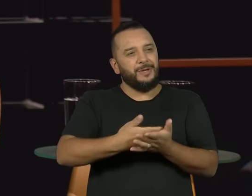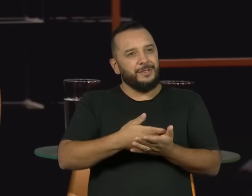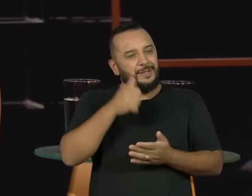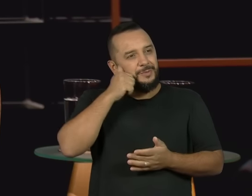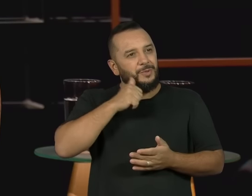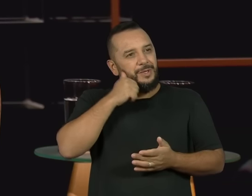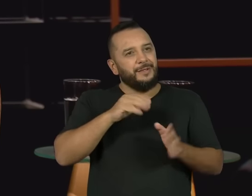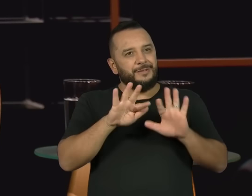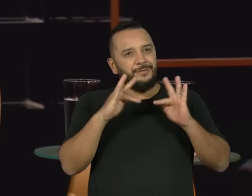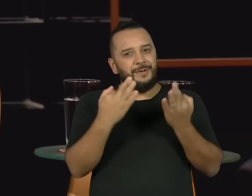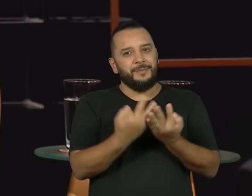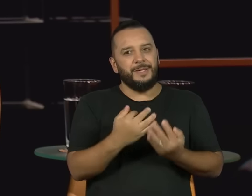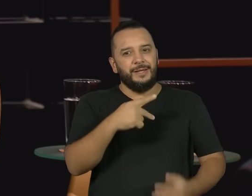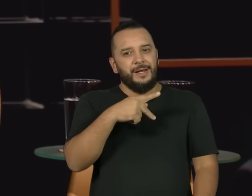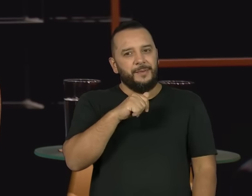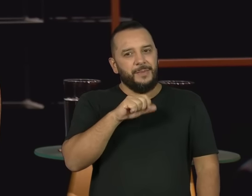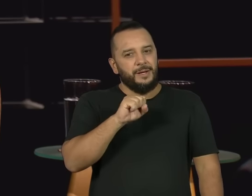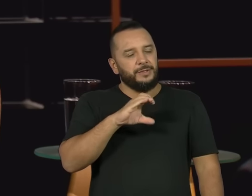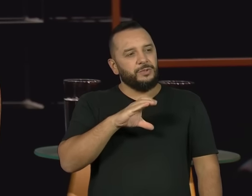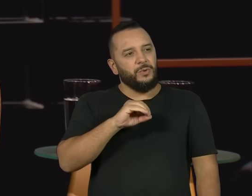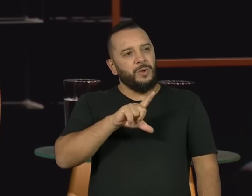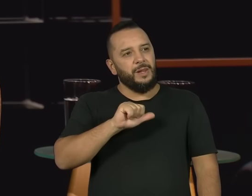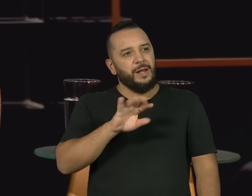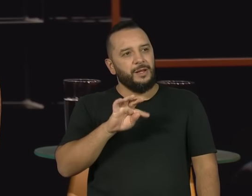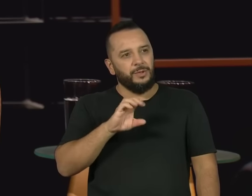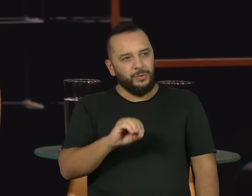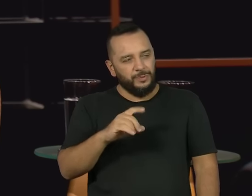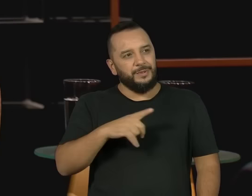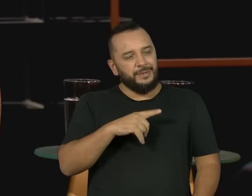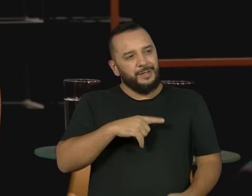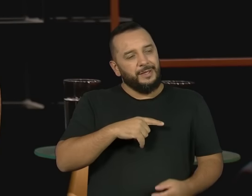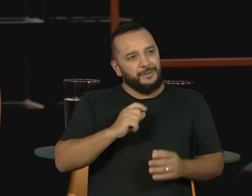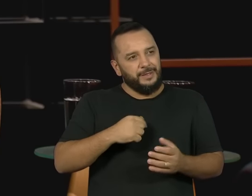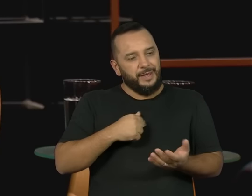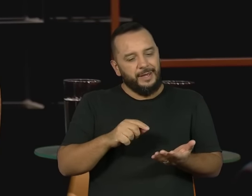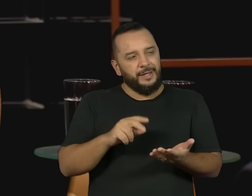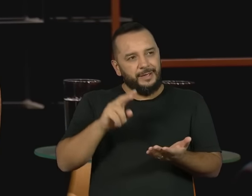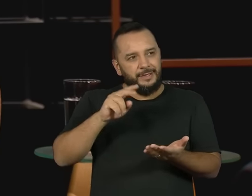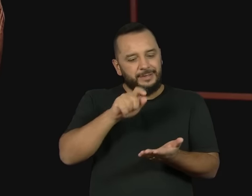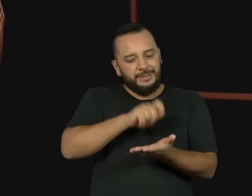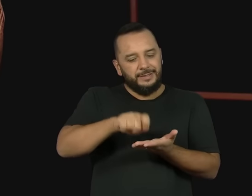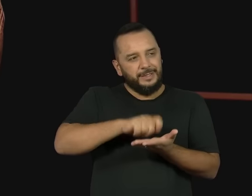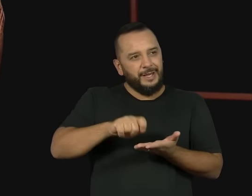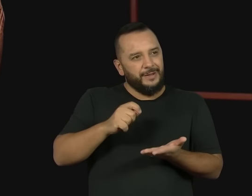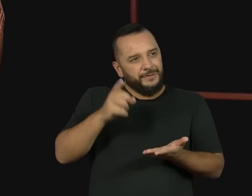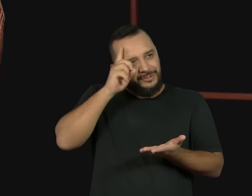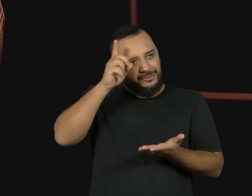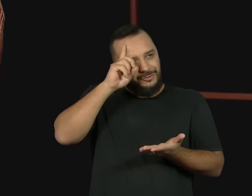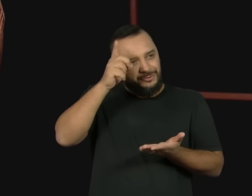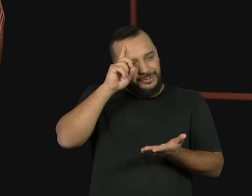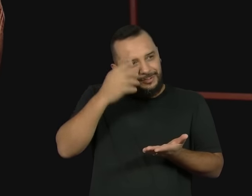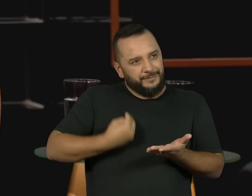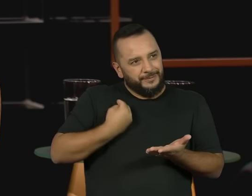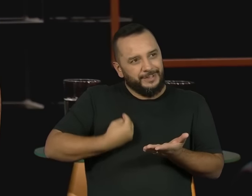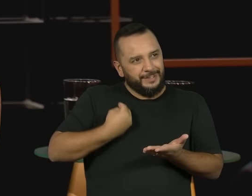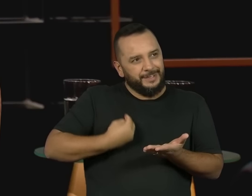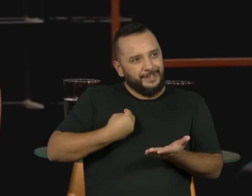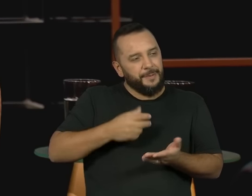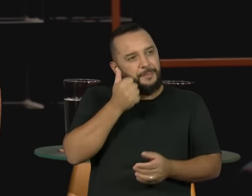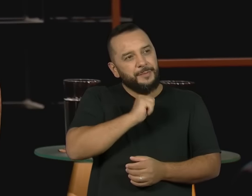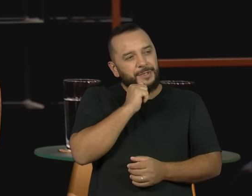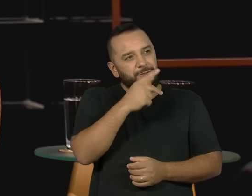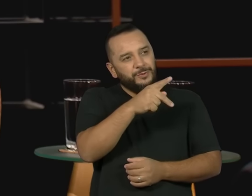família Pascolato e começa a partir dos diários da sua mãe, Dona Gabriela Pascolato. E você disse que conheceu